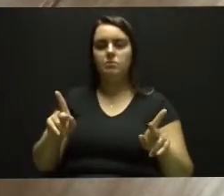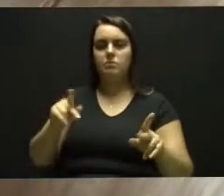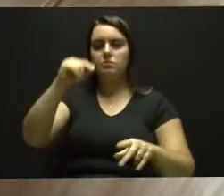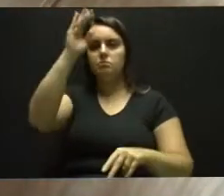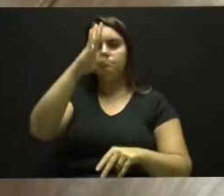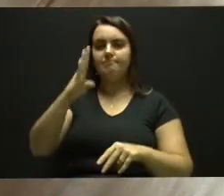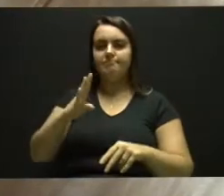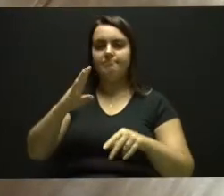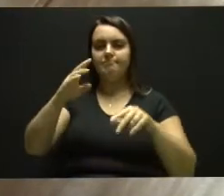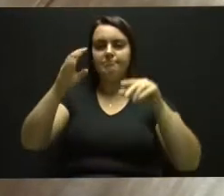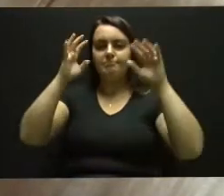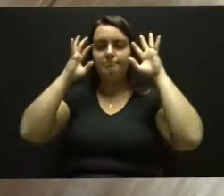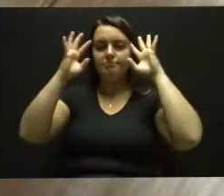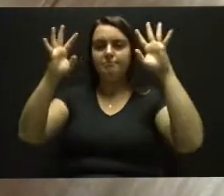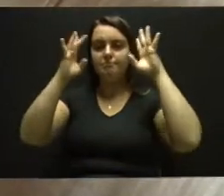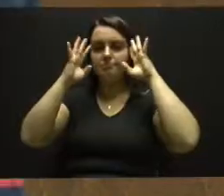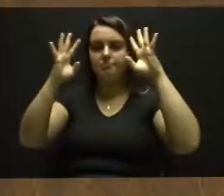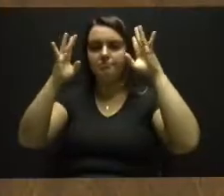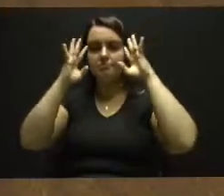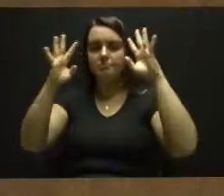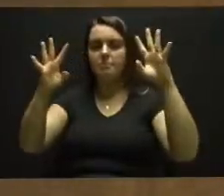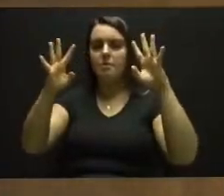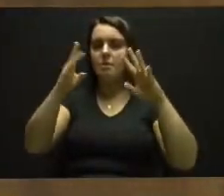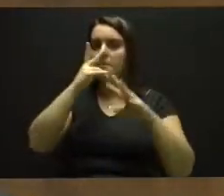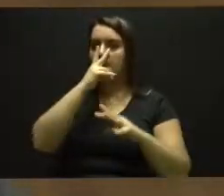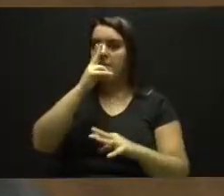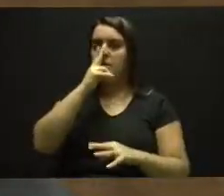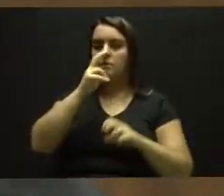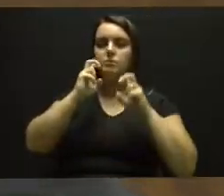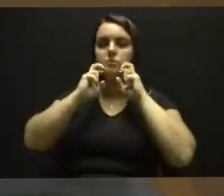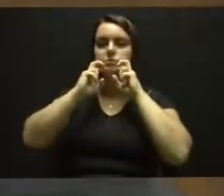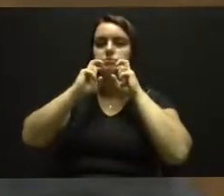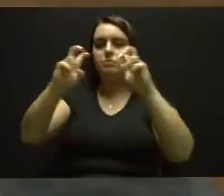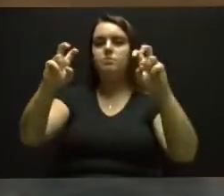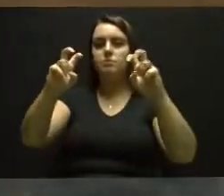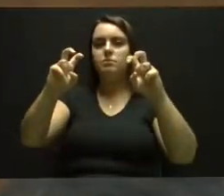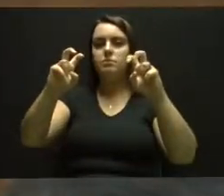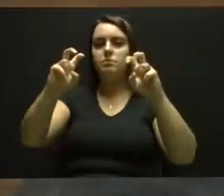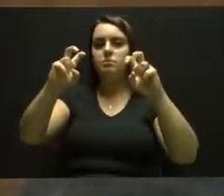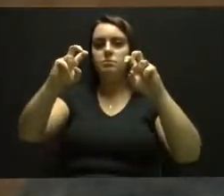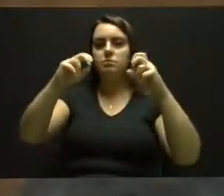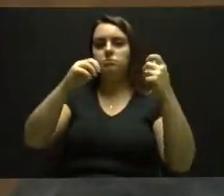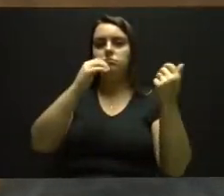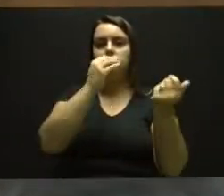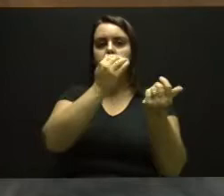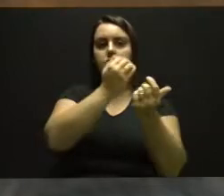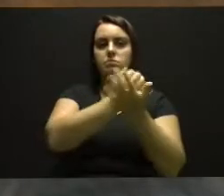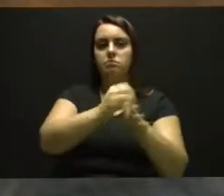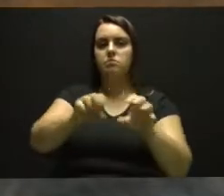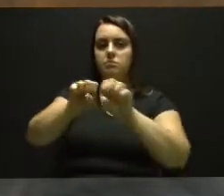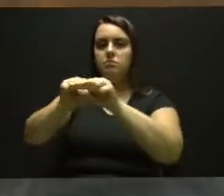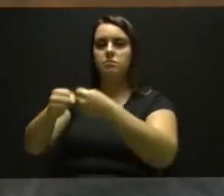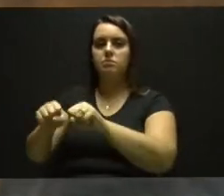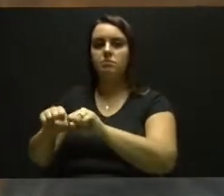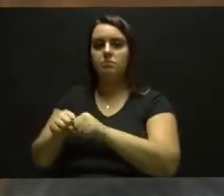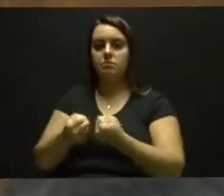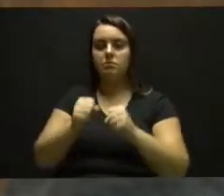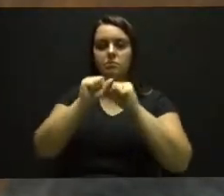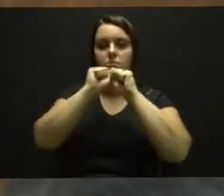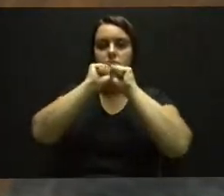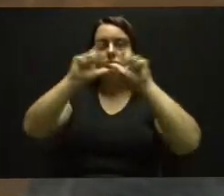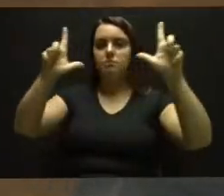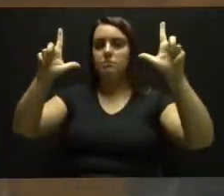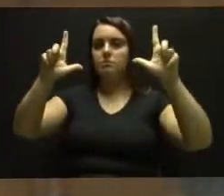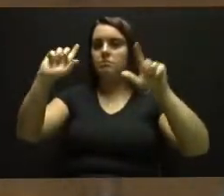cujo nome aparece um grito de montanha de quebrada em quebrada acordando do infinito não é